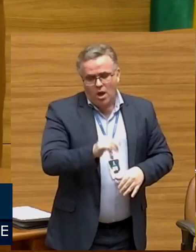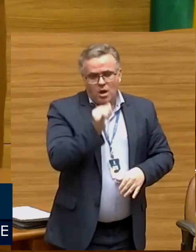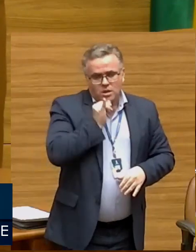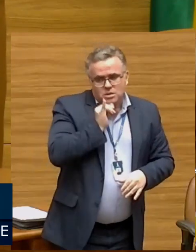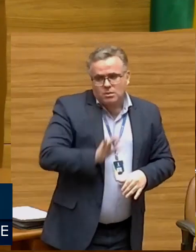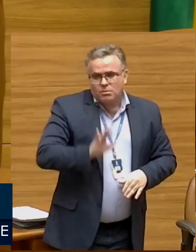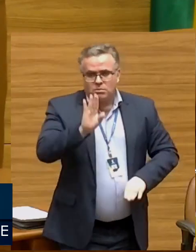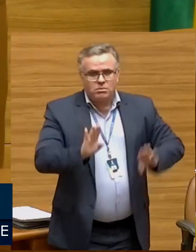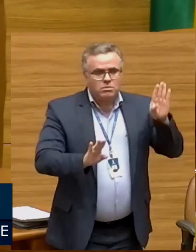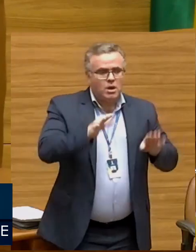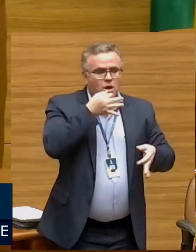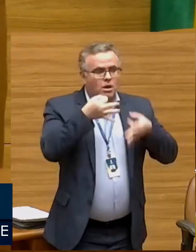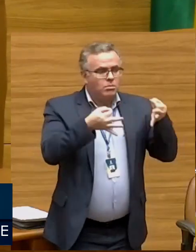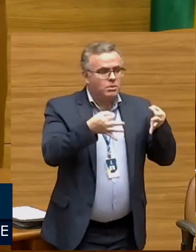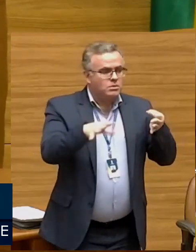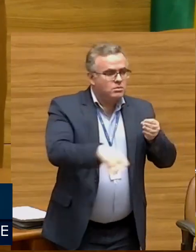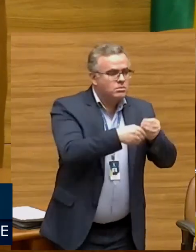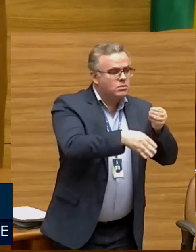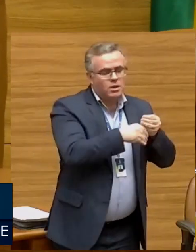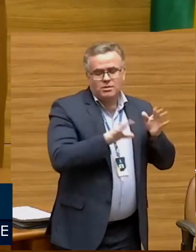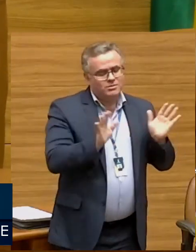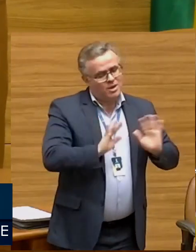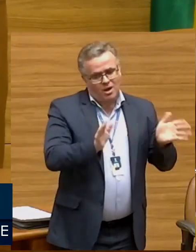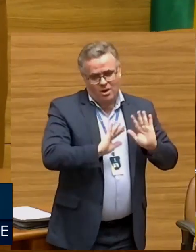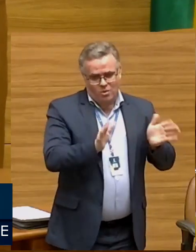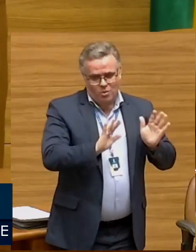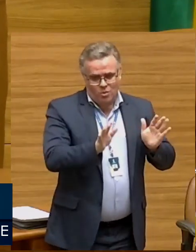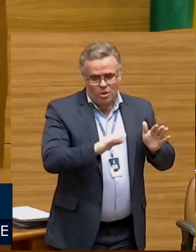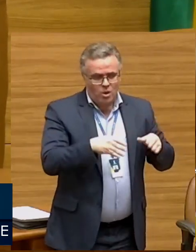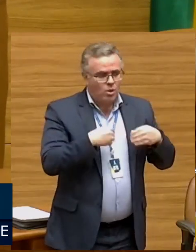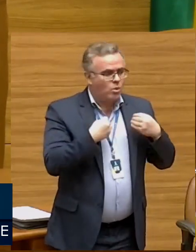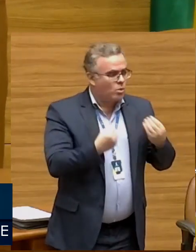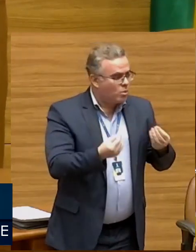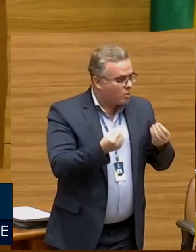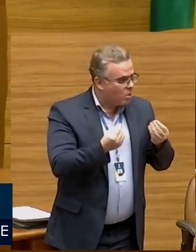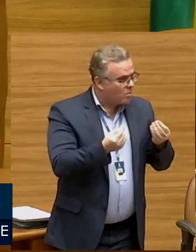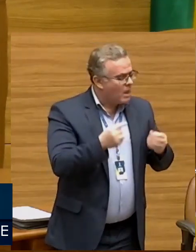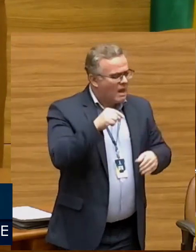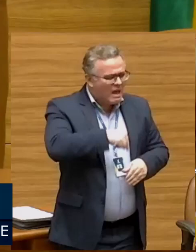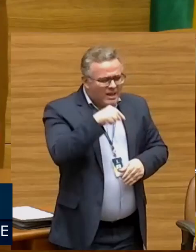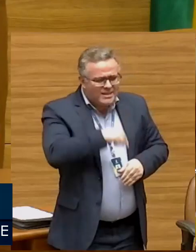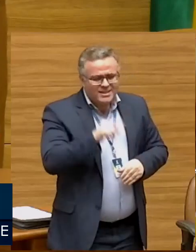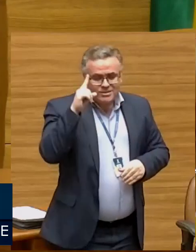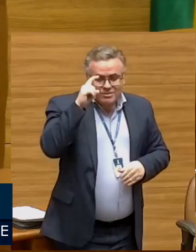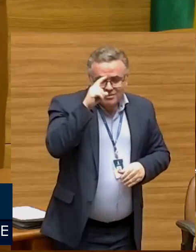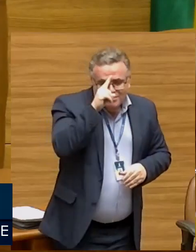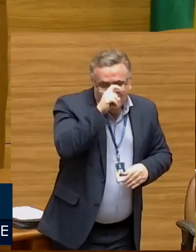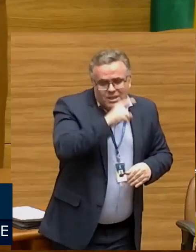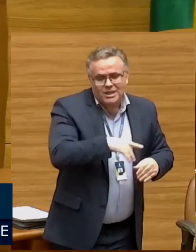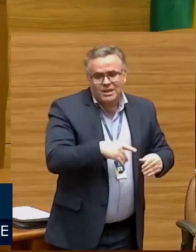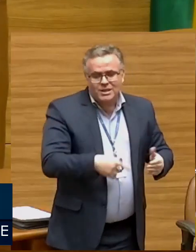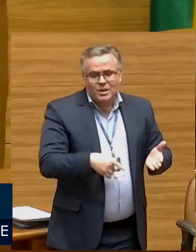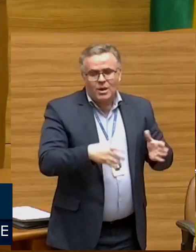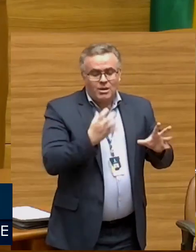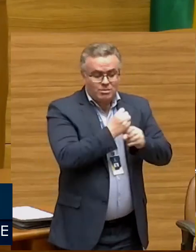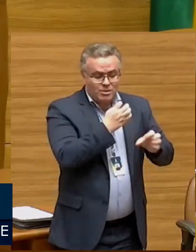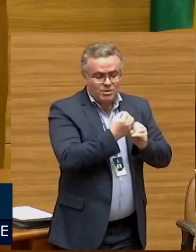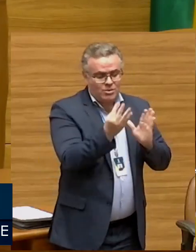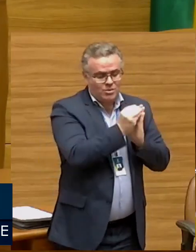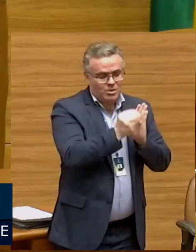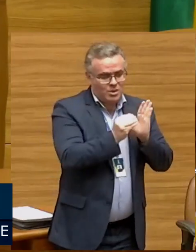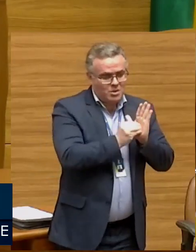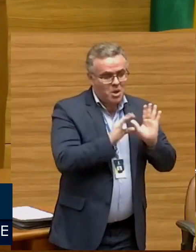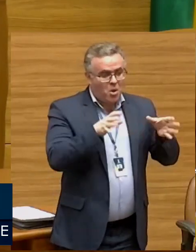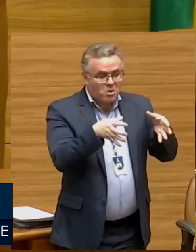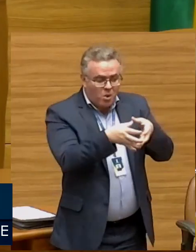aqui nessa casa a gente está com dificuldade de ter audiências públicas, porque agora é lá nas comissões,